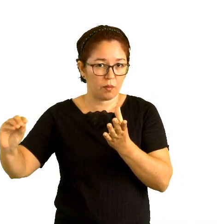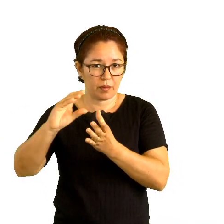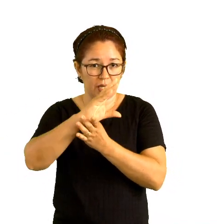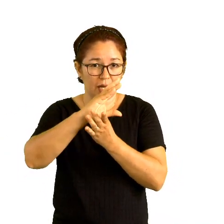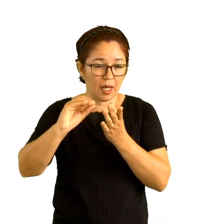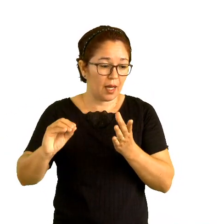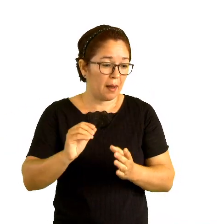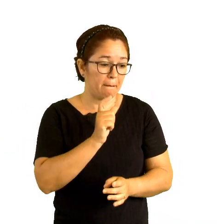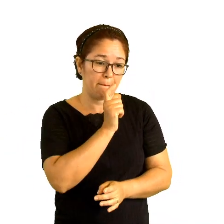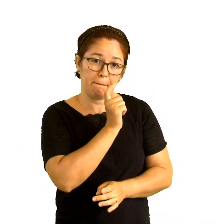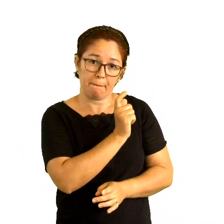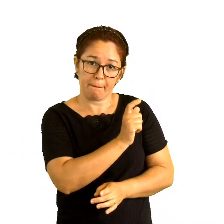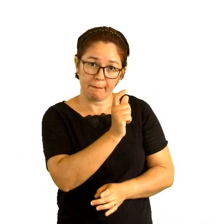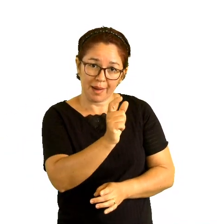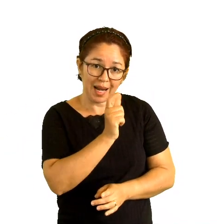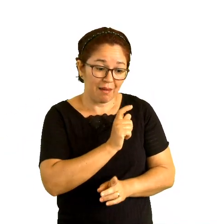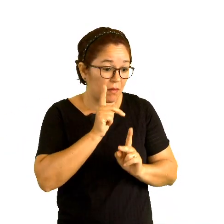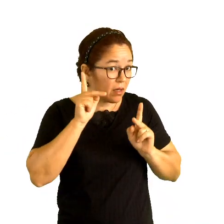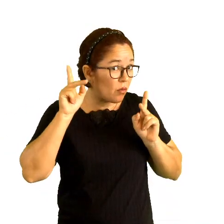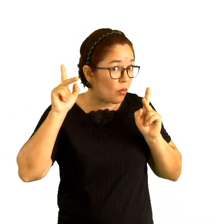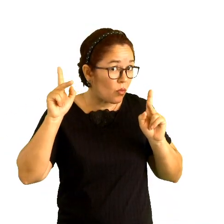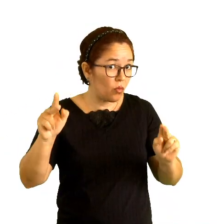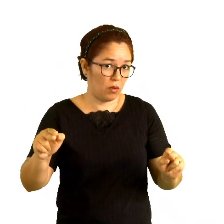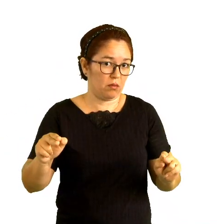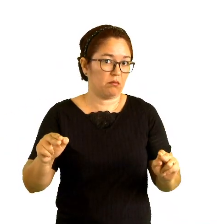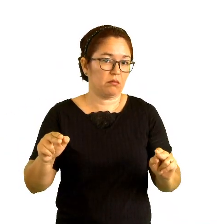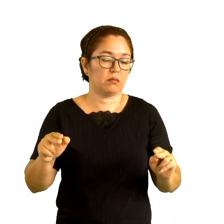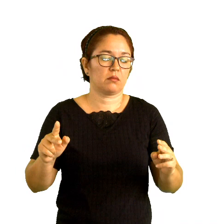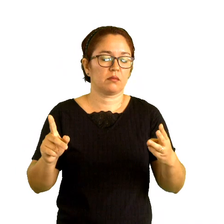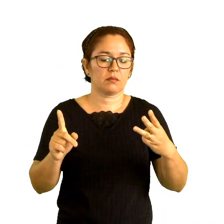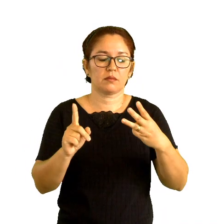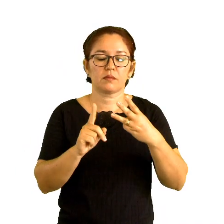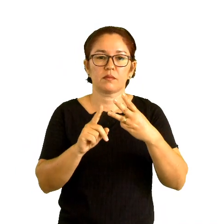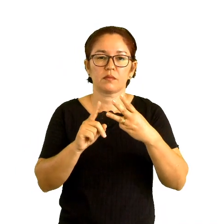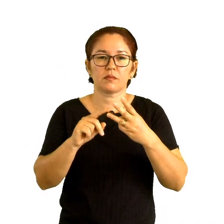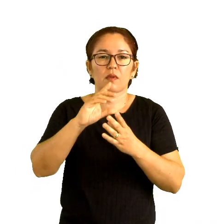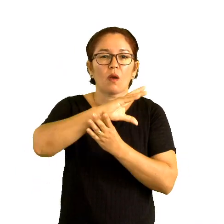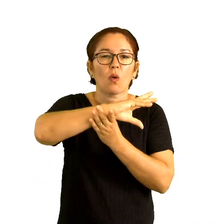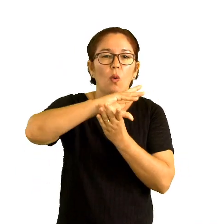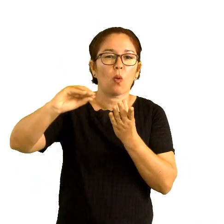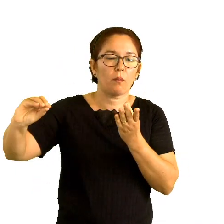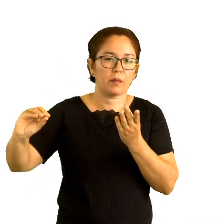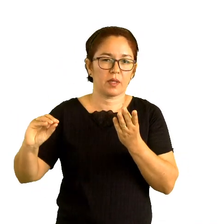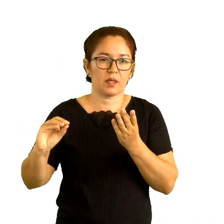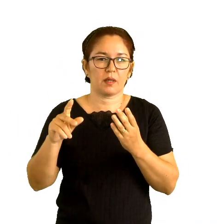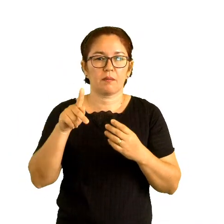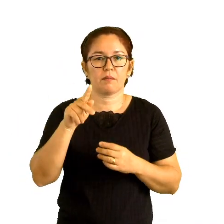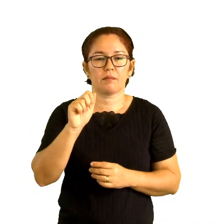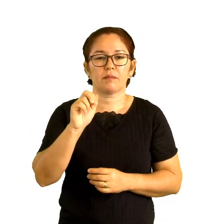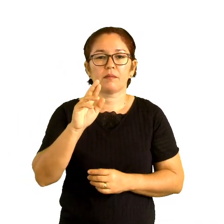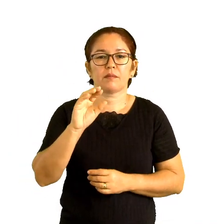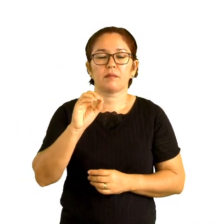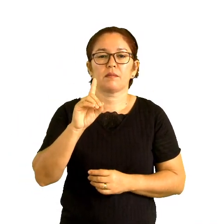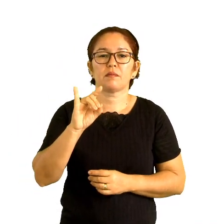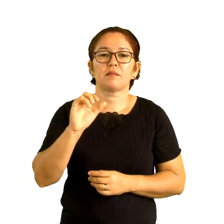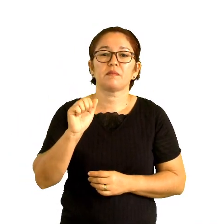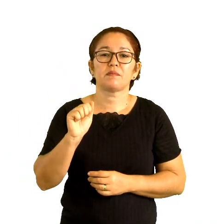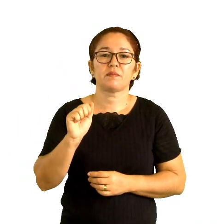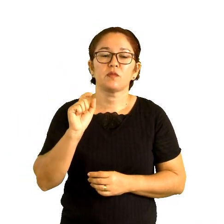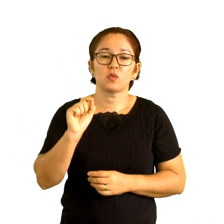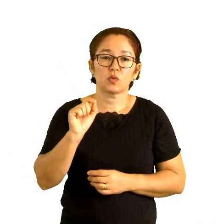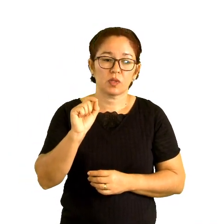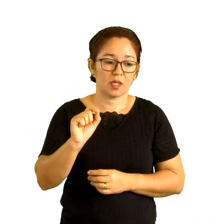as mesmas palavras. E terceiro, paródia, quando o texto possui